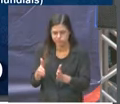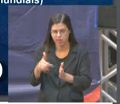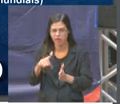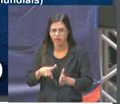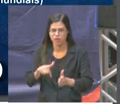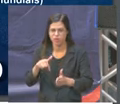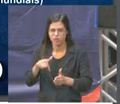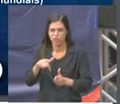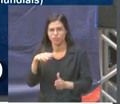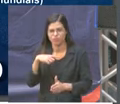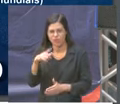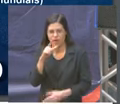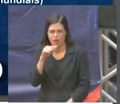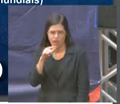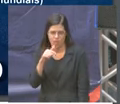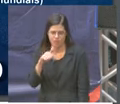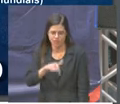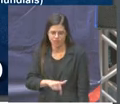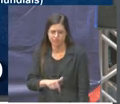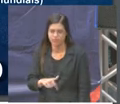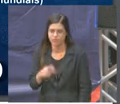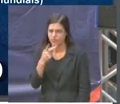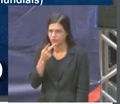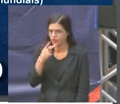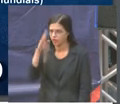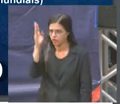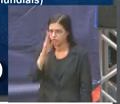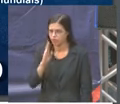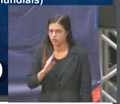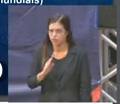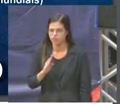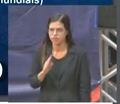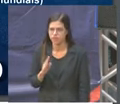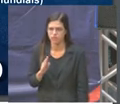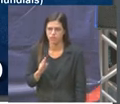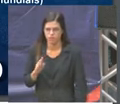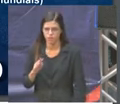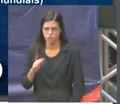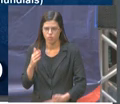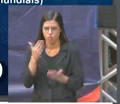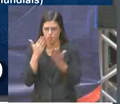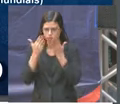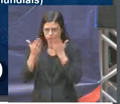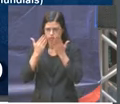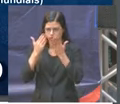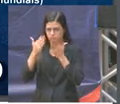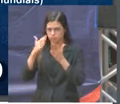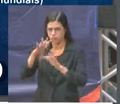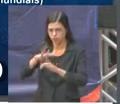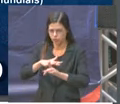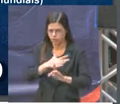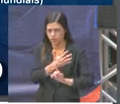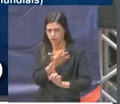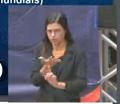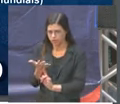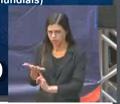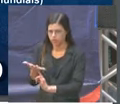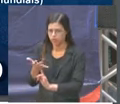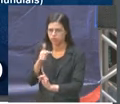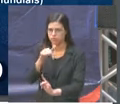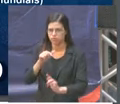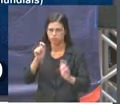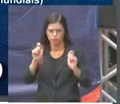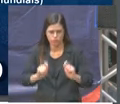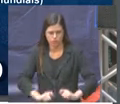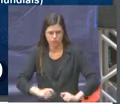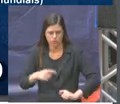aqui. Então a gente, quando a gente tem a fala de Brasil no seu comparativo ambiental, a gente é o grande potencial